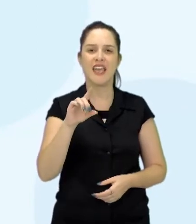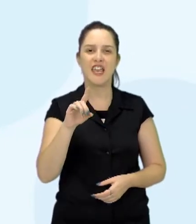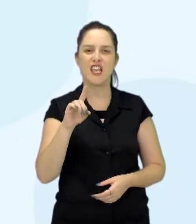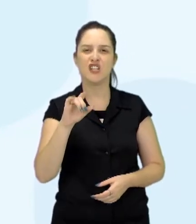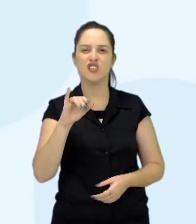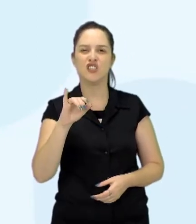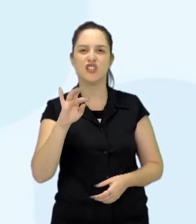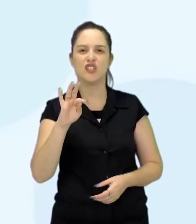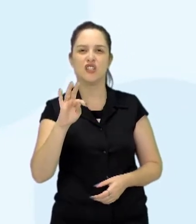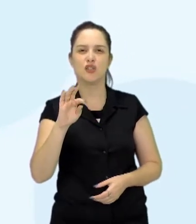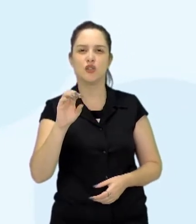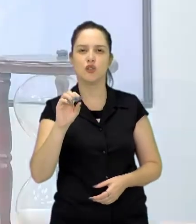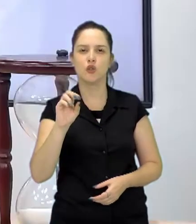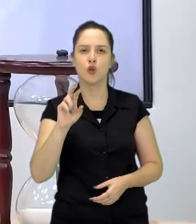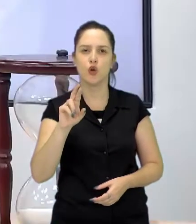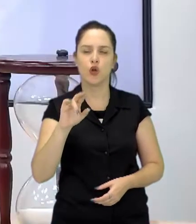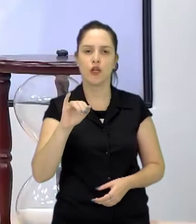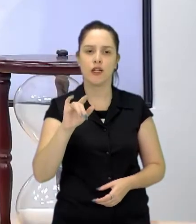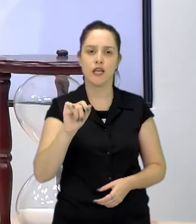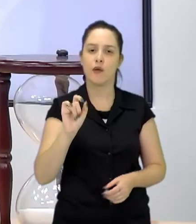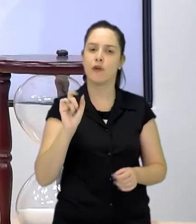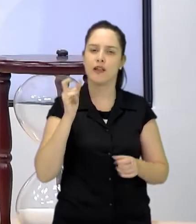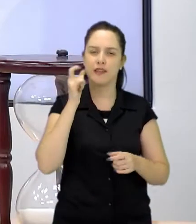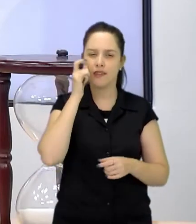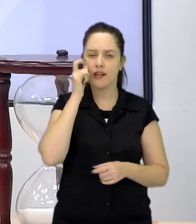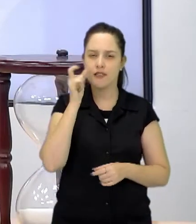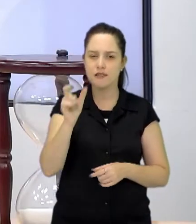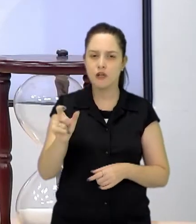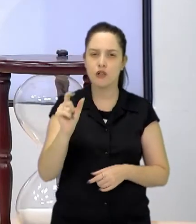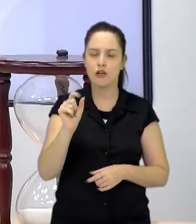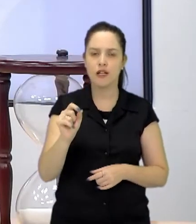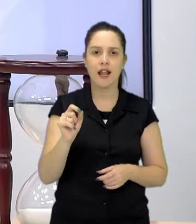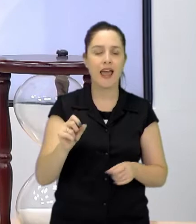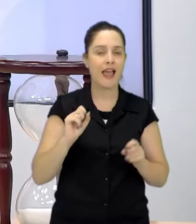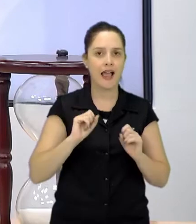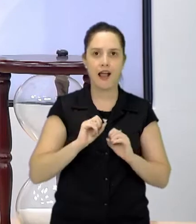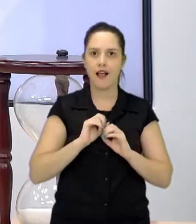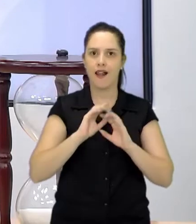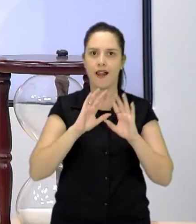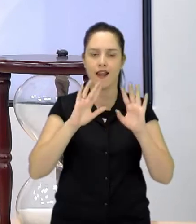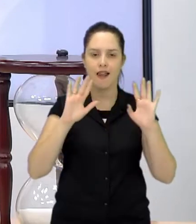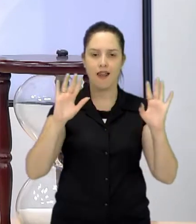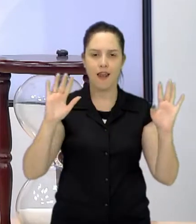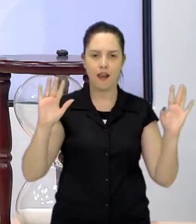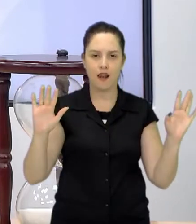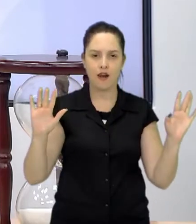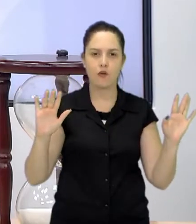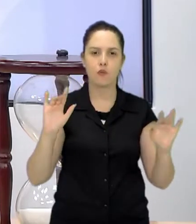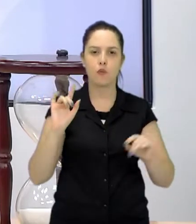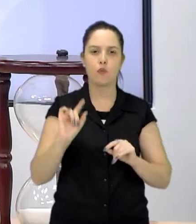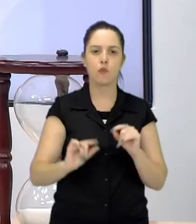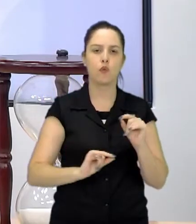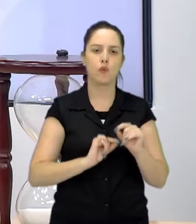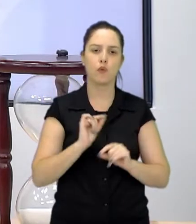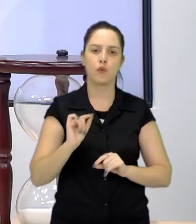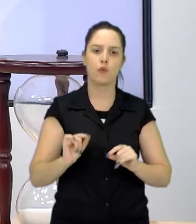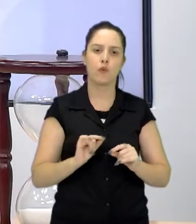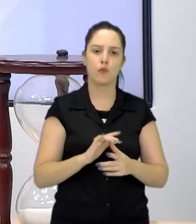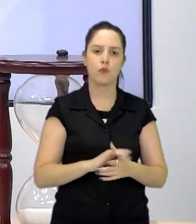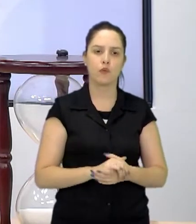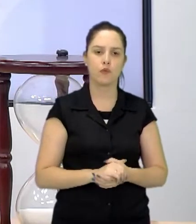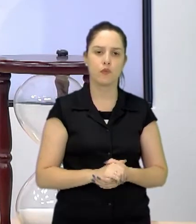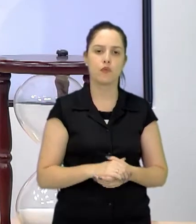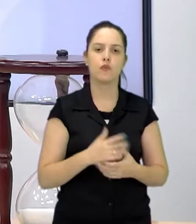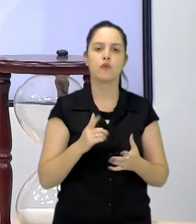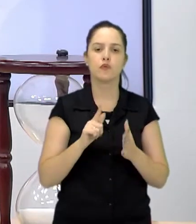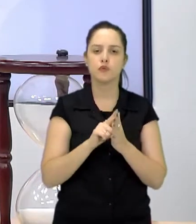O que é interessante, que o editorial, sim, é de forma clara ali o que por exemplo, o